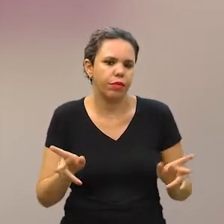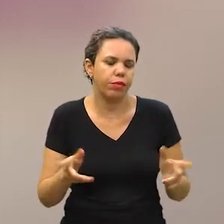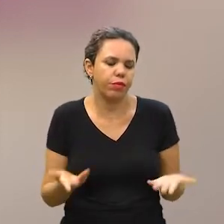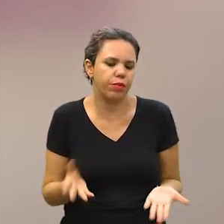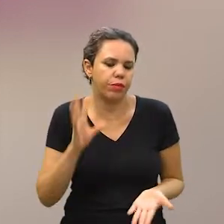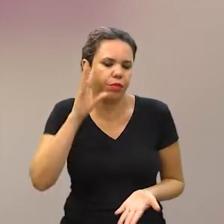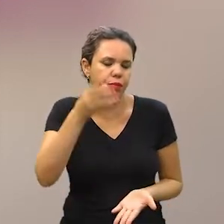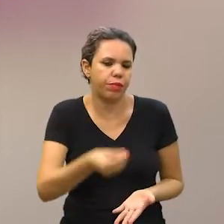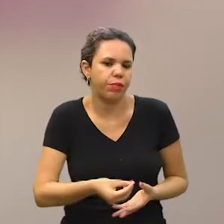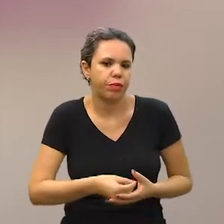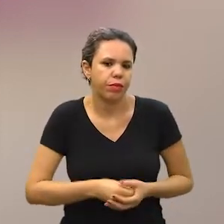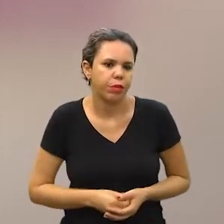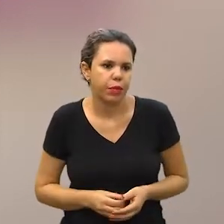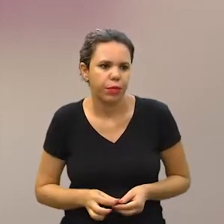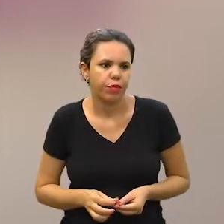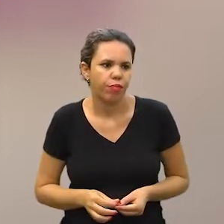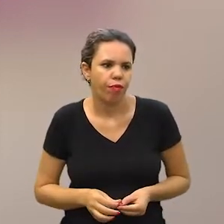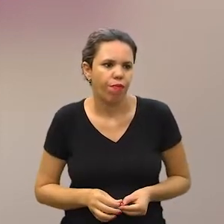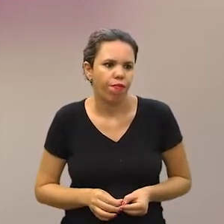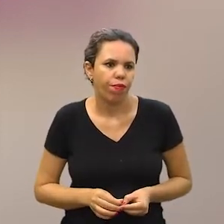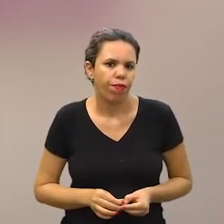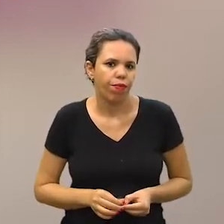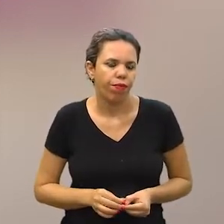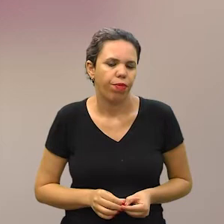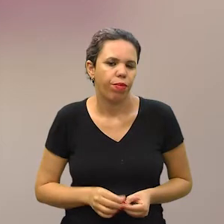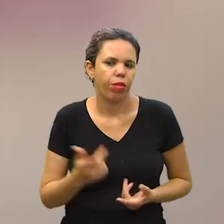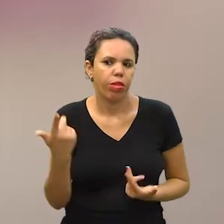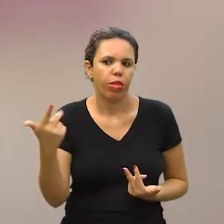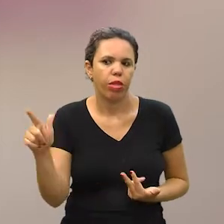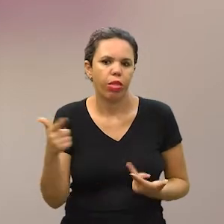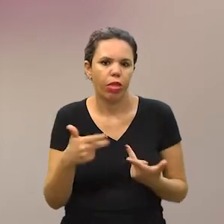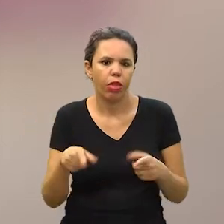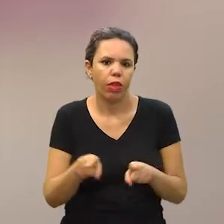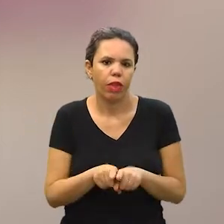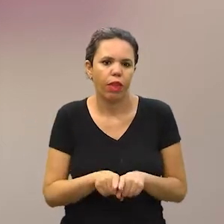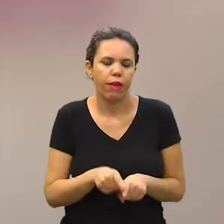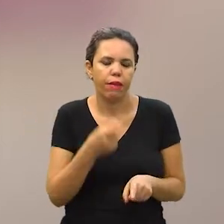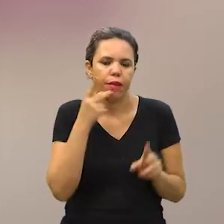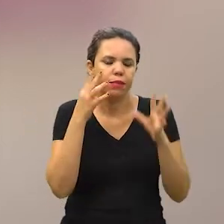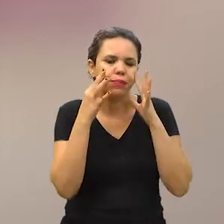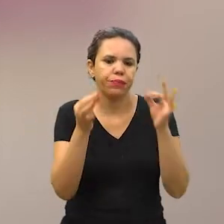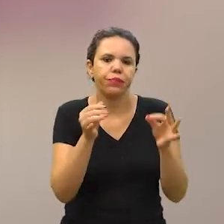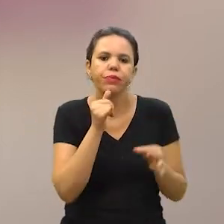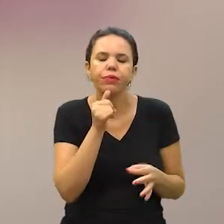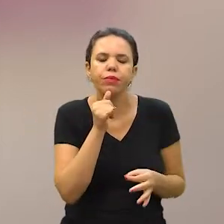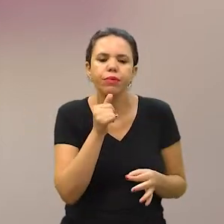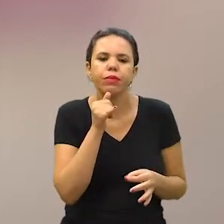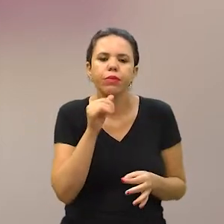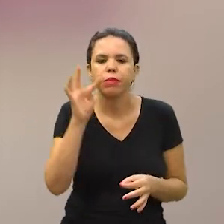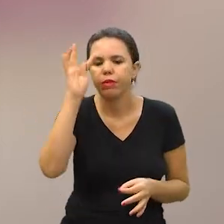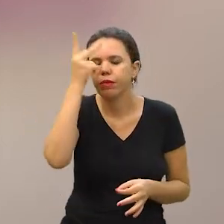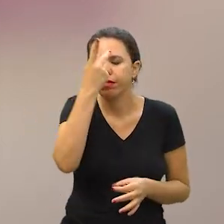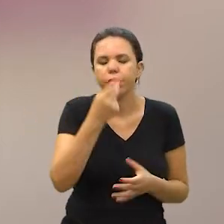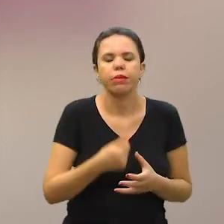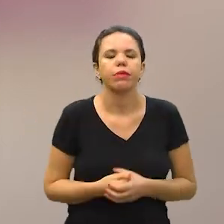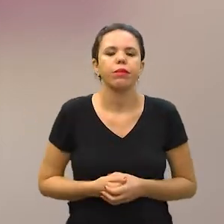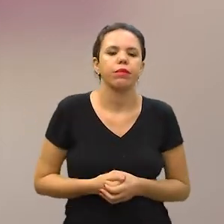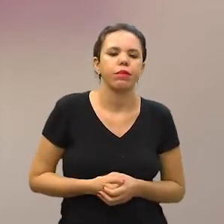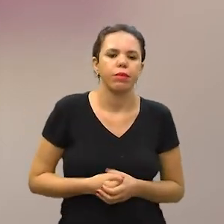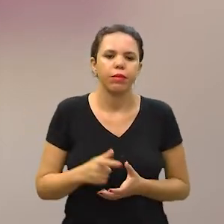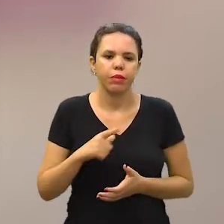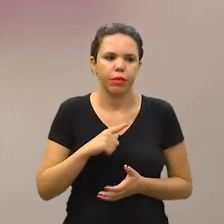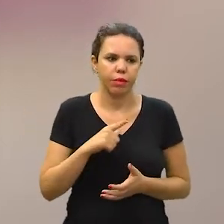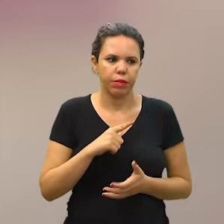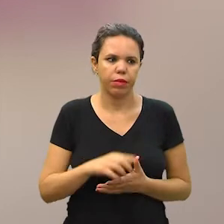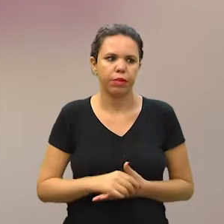diferente, ela entende, né? E aí, outras questões que nós temos também que chamam a atenção, por exemplo, o TDAH, quando a gente tem